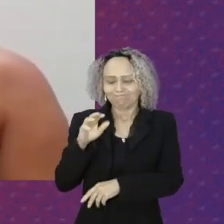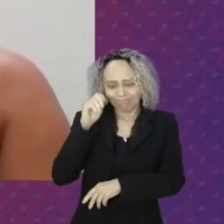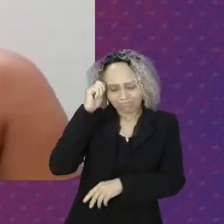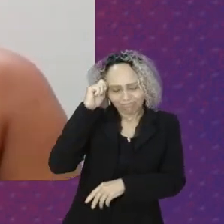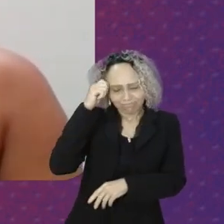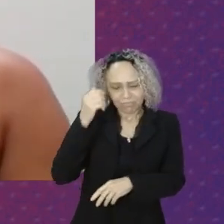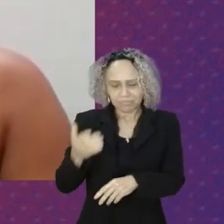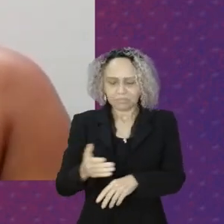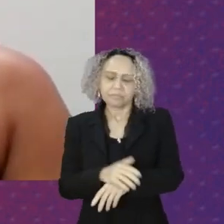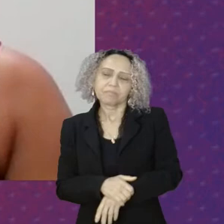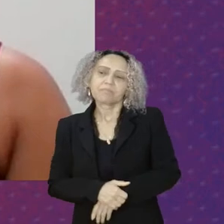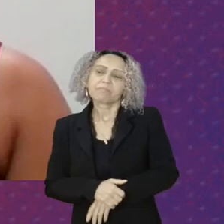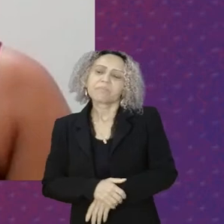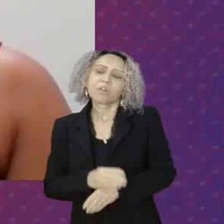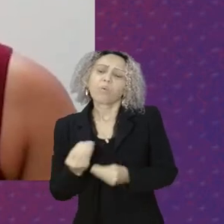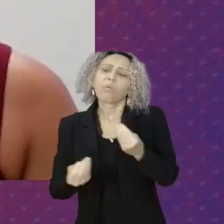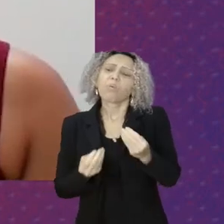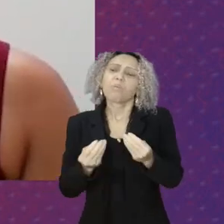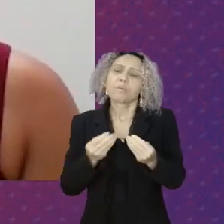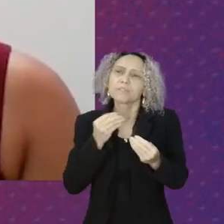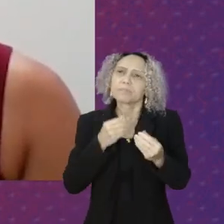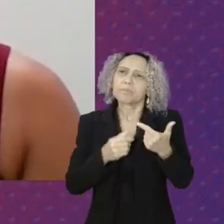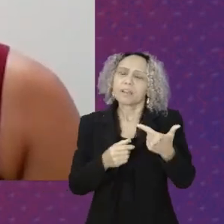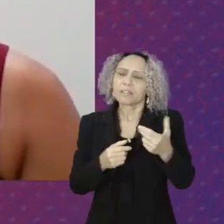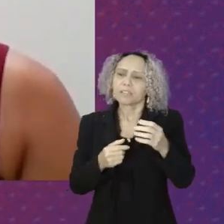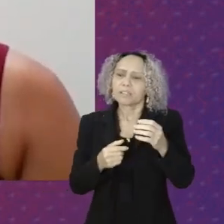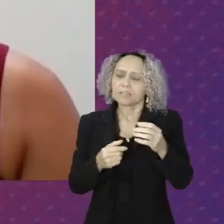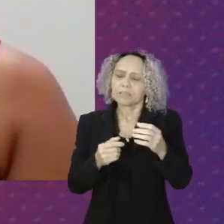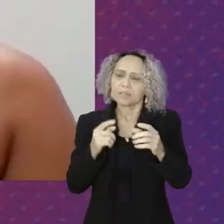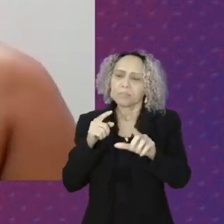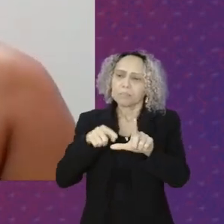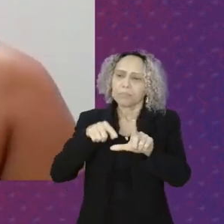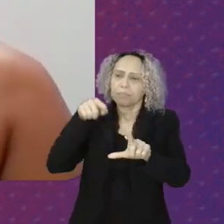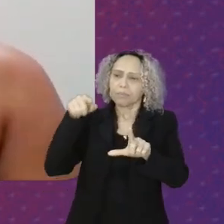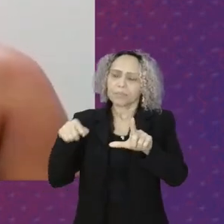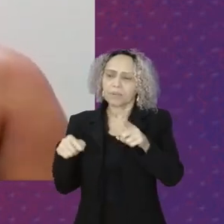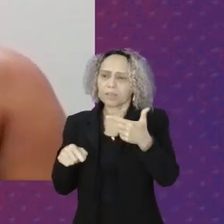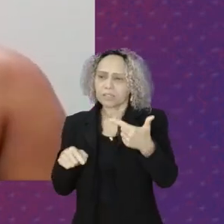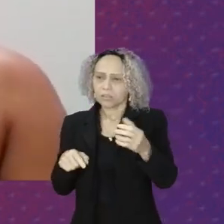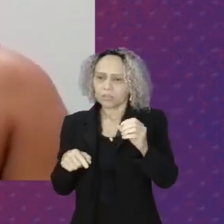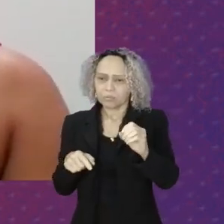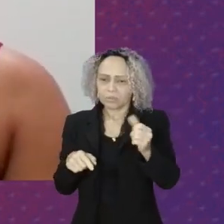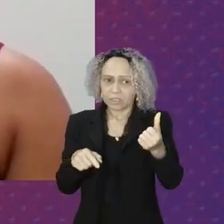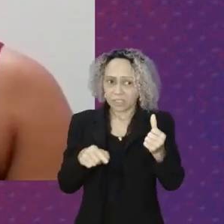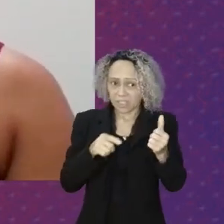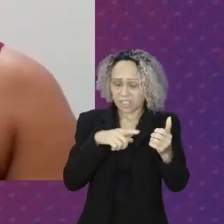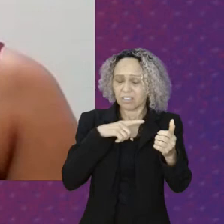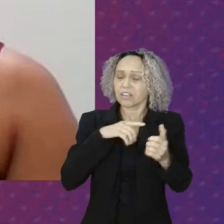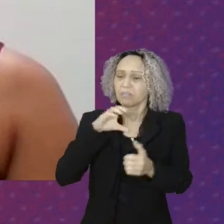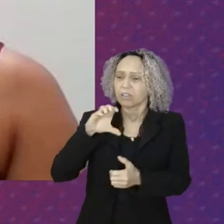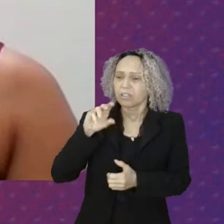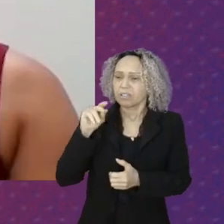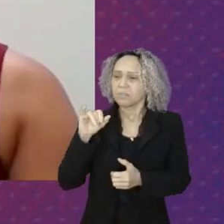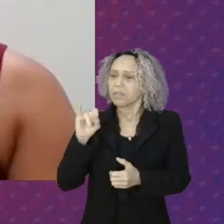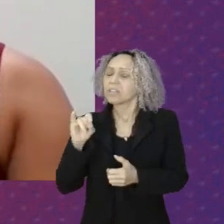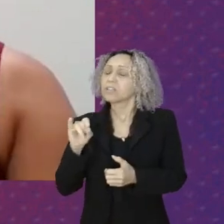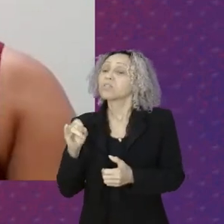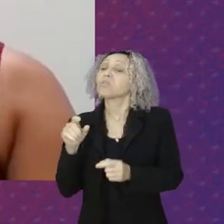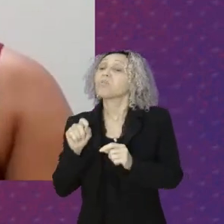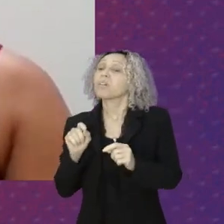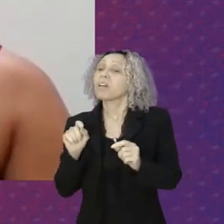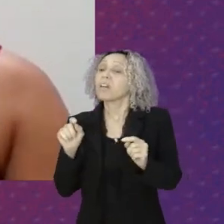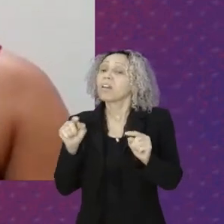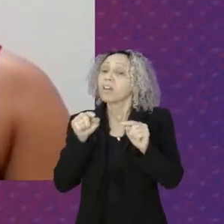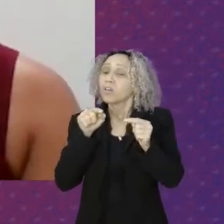dos dados, né? Então, em 2016 teve uma CPI sobre o assassinato de jovens no Brasil, e nessa CPI o